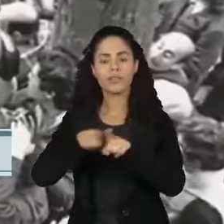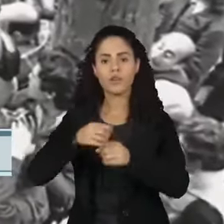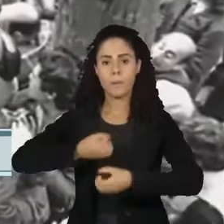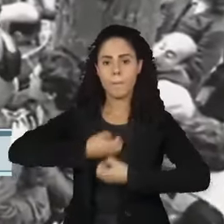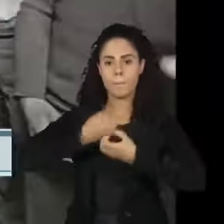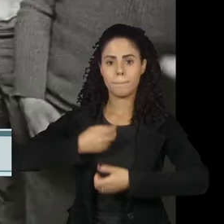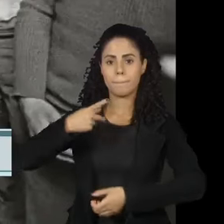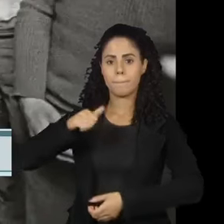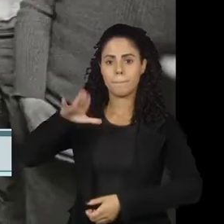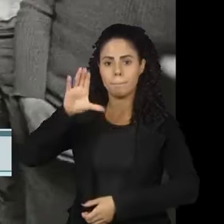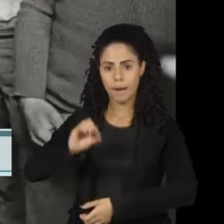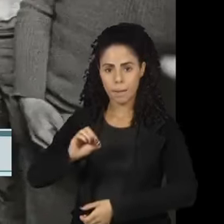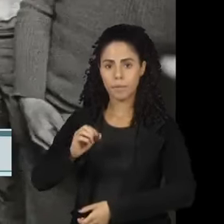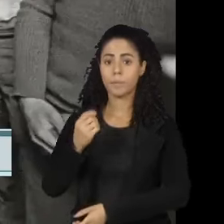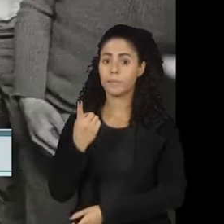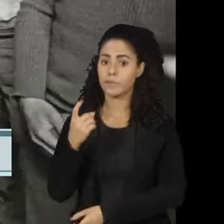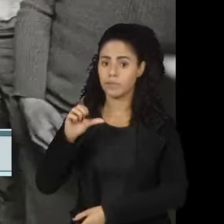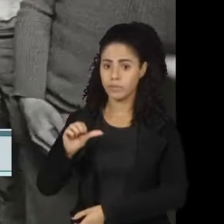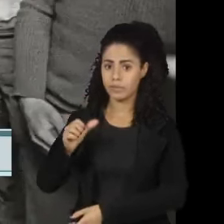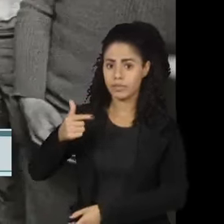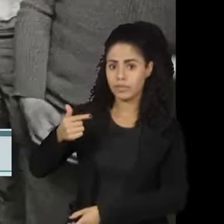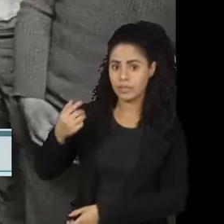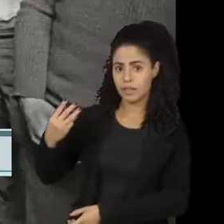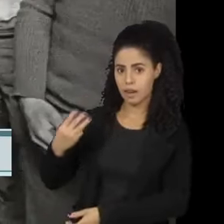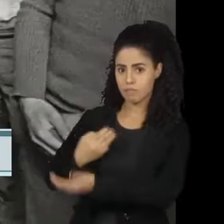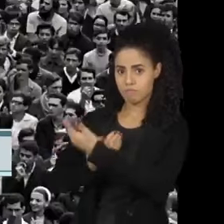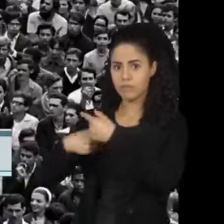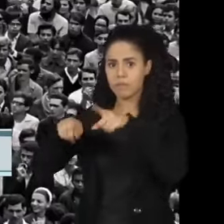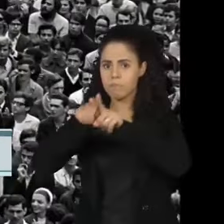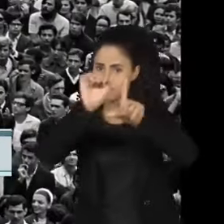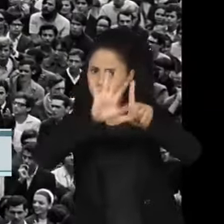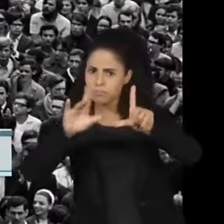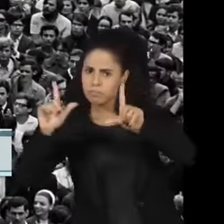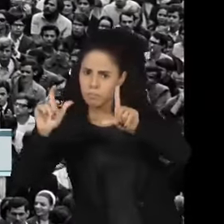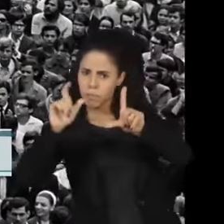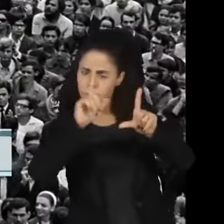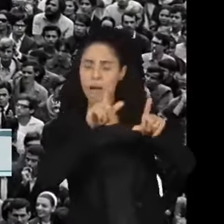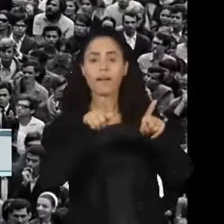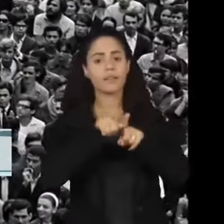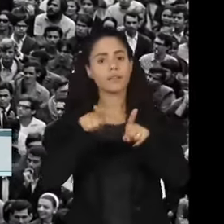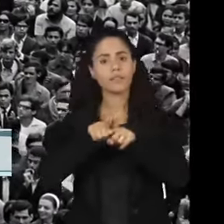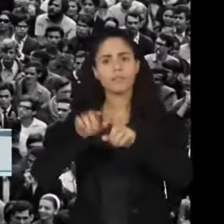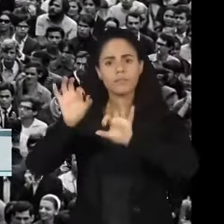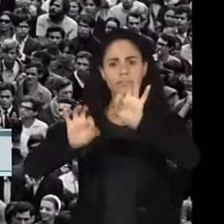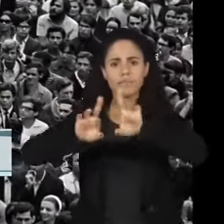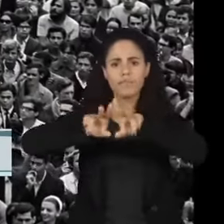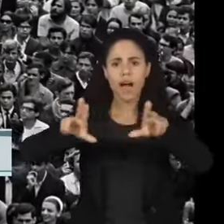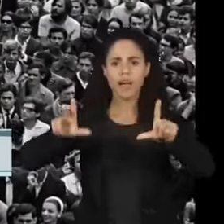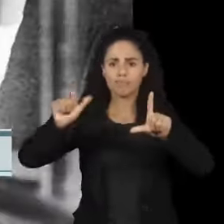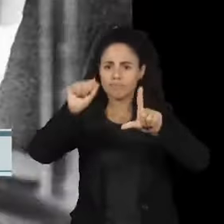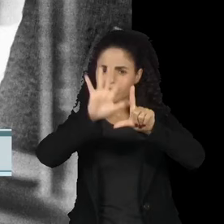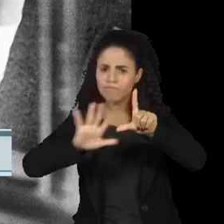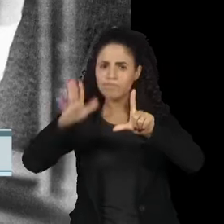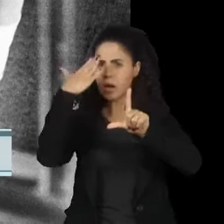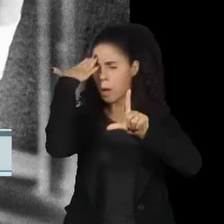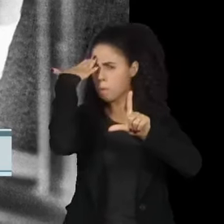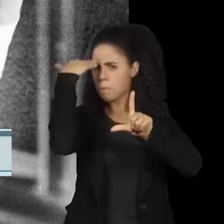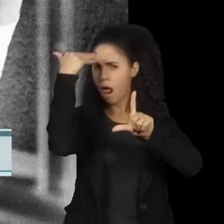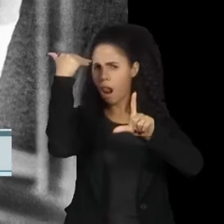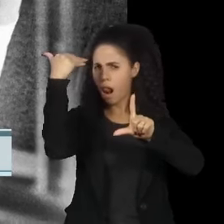Pablo Neruda em 1973 ele também é autor de fotos famosas pela